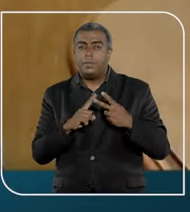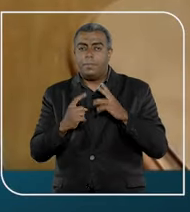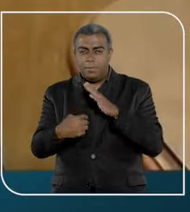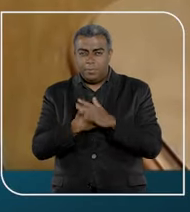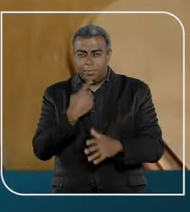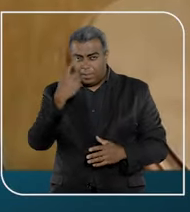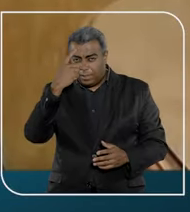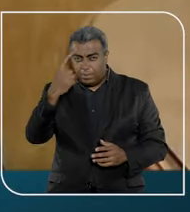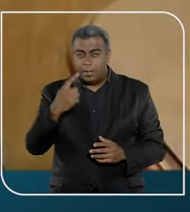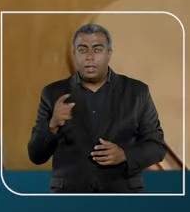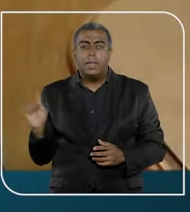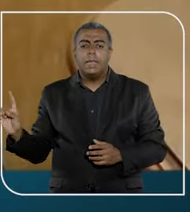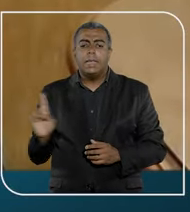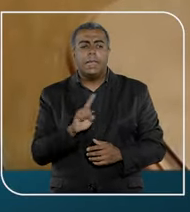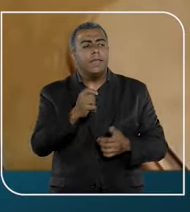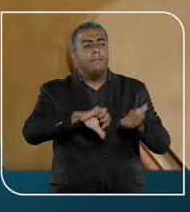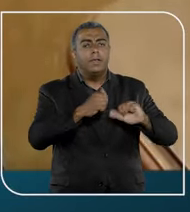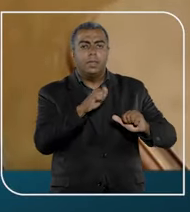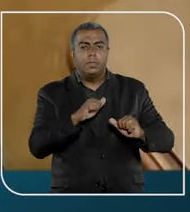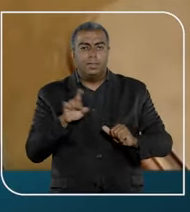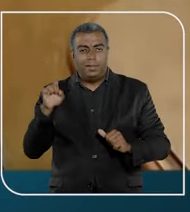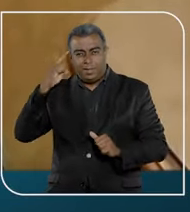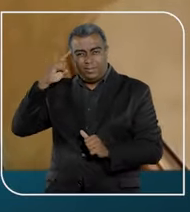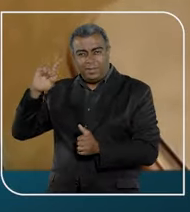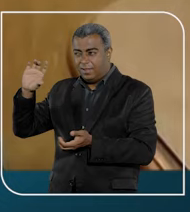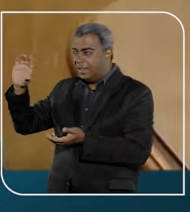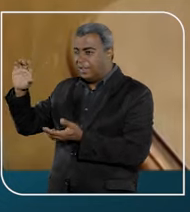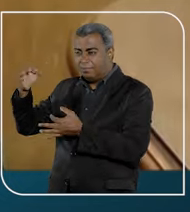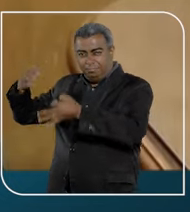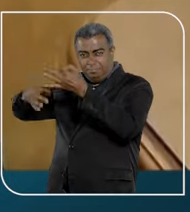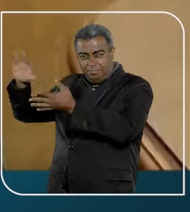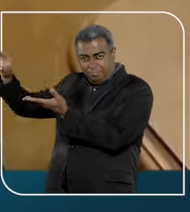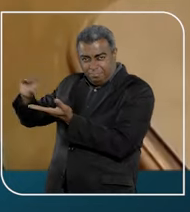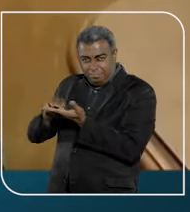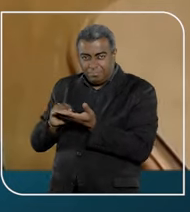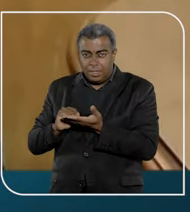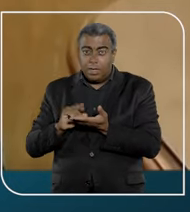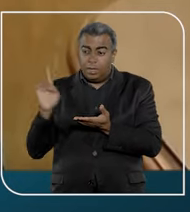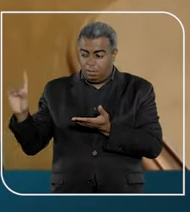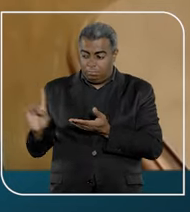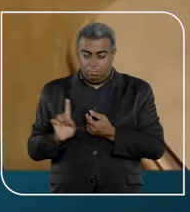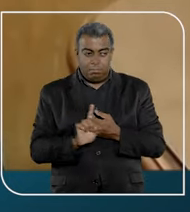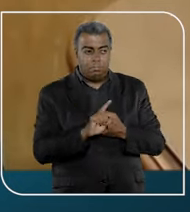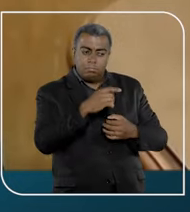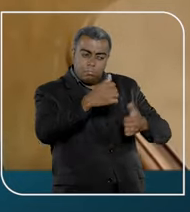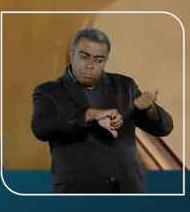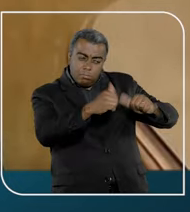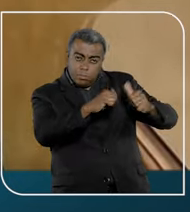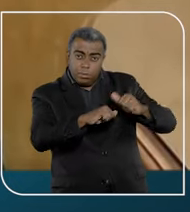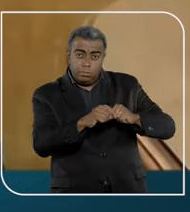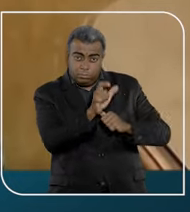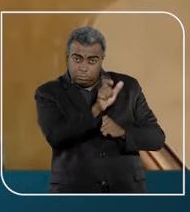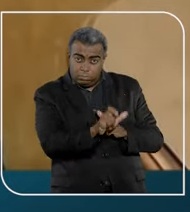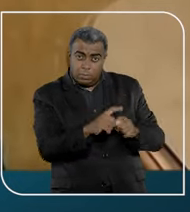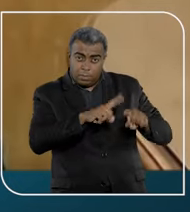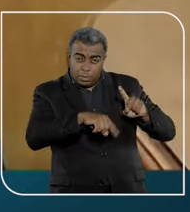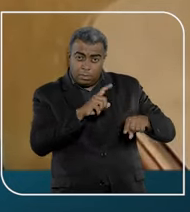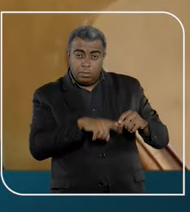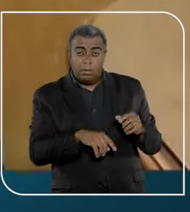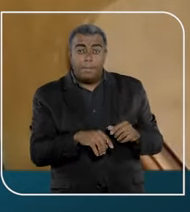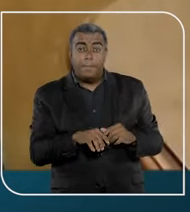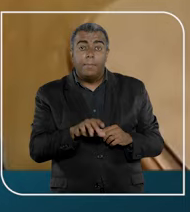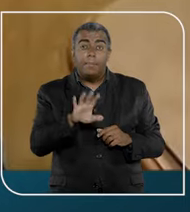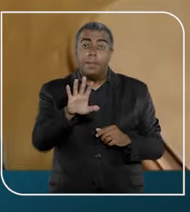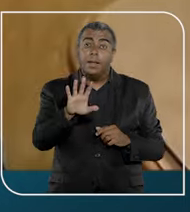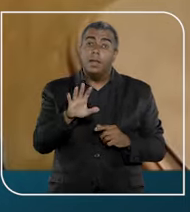fez. A avaliação normalmente é feita por oficial de justiça. Tá? Tá prevista em lei, inclusive.